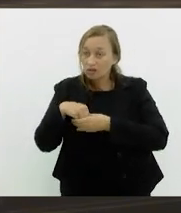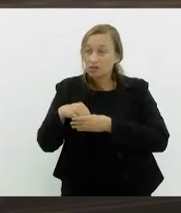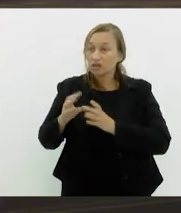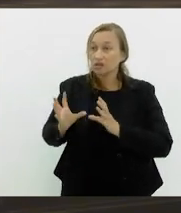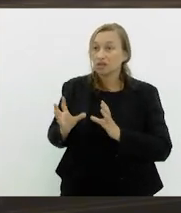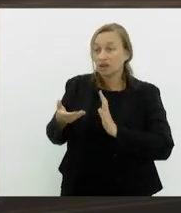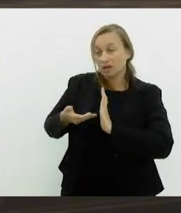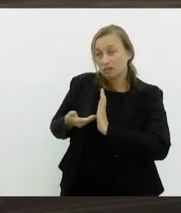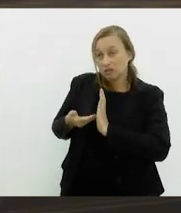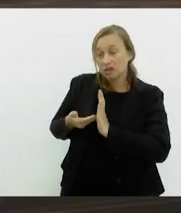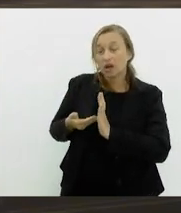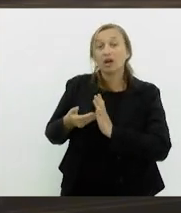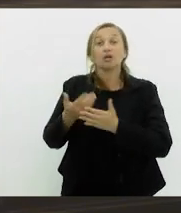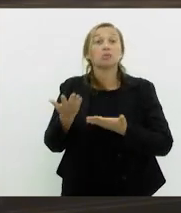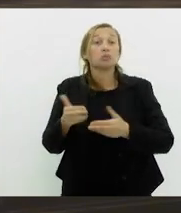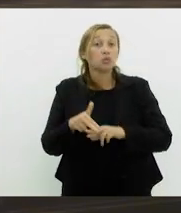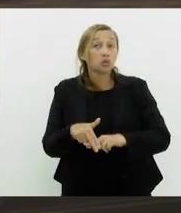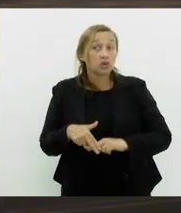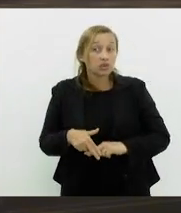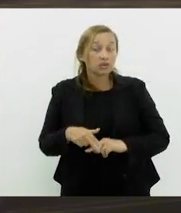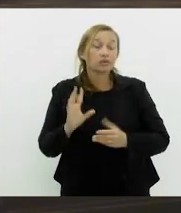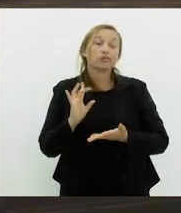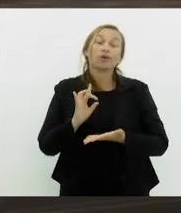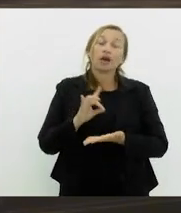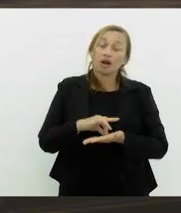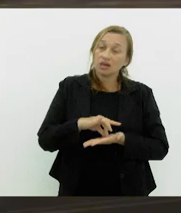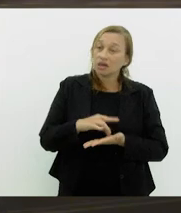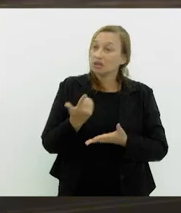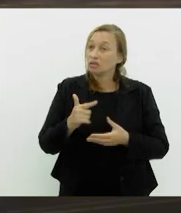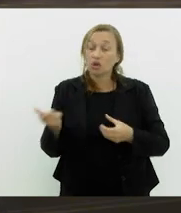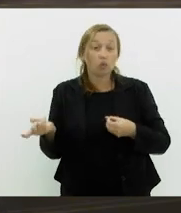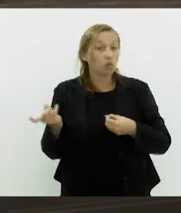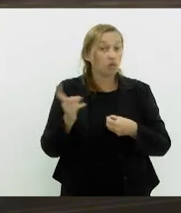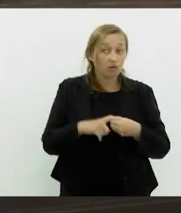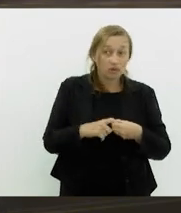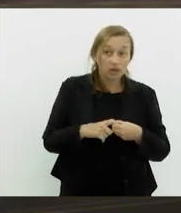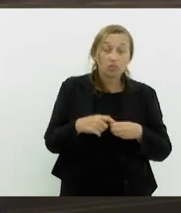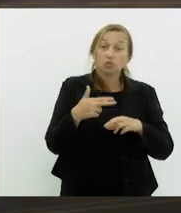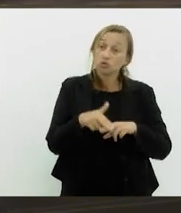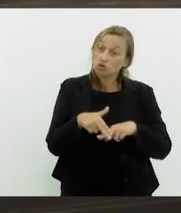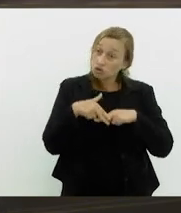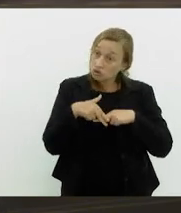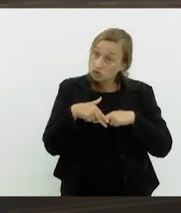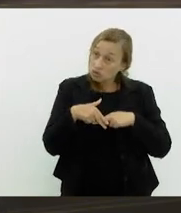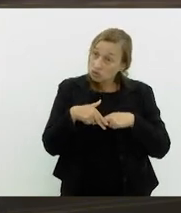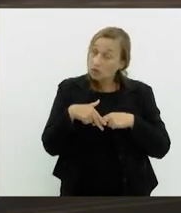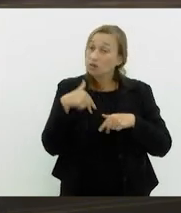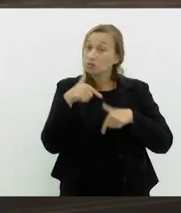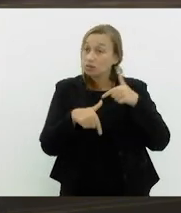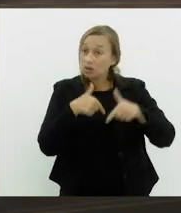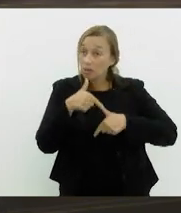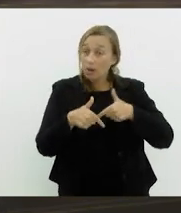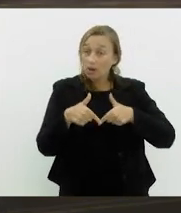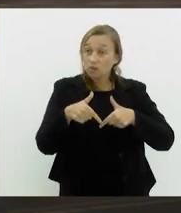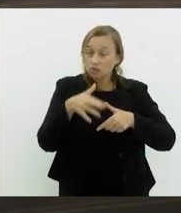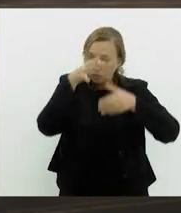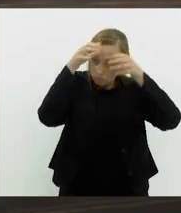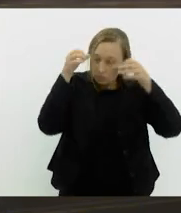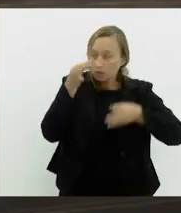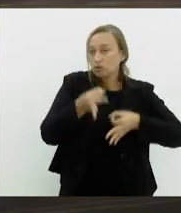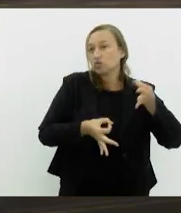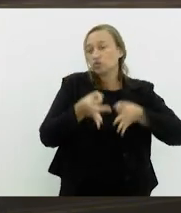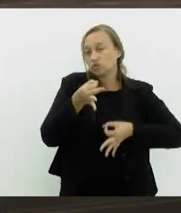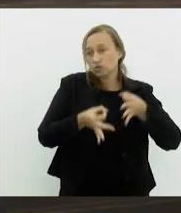e, portanto, é uma realidade sem volta por conta do serviço jurídico e da importância